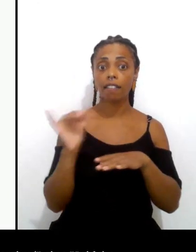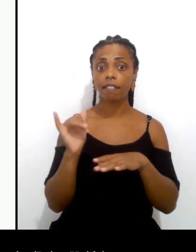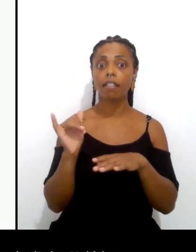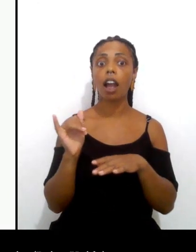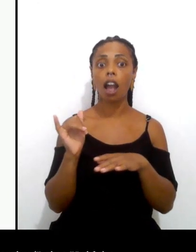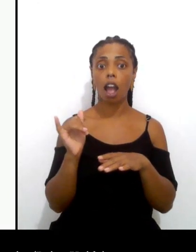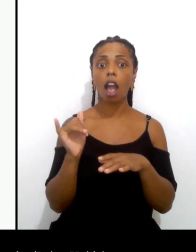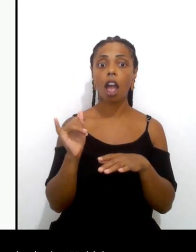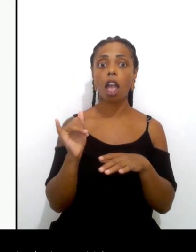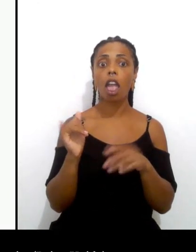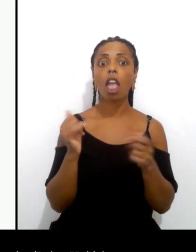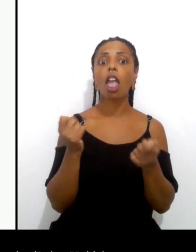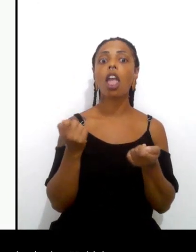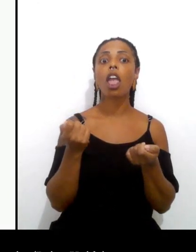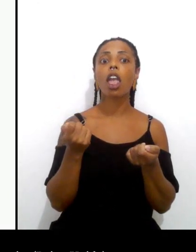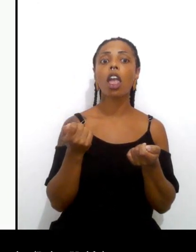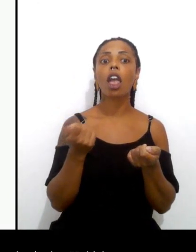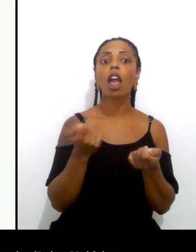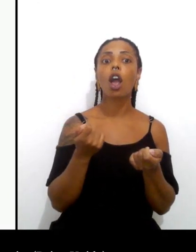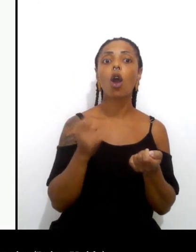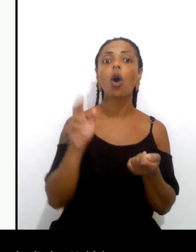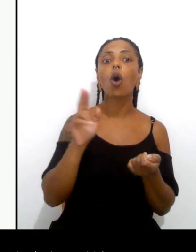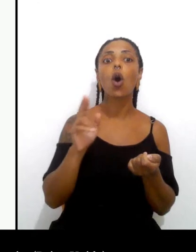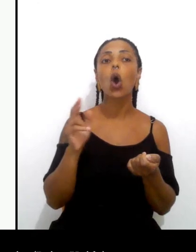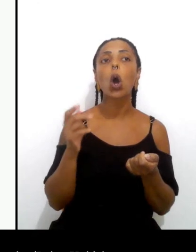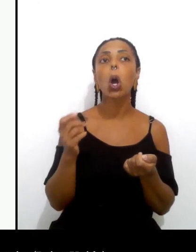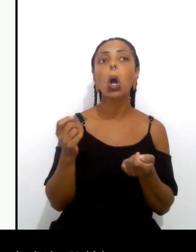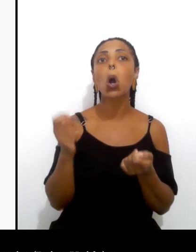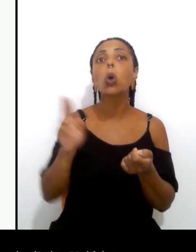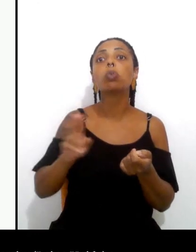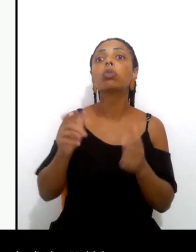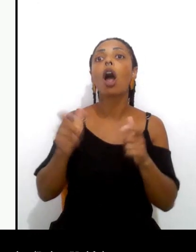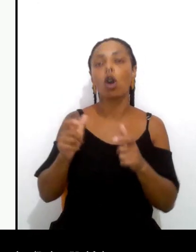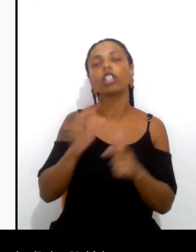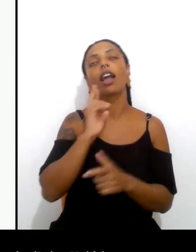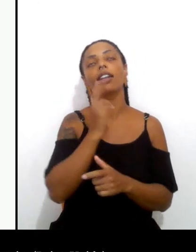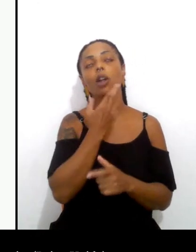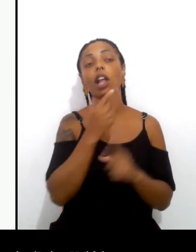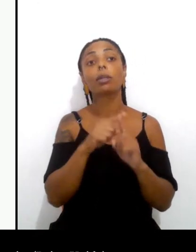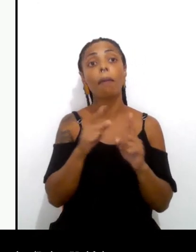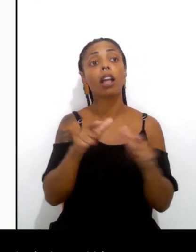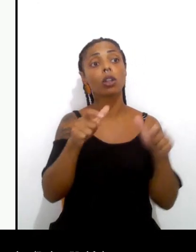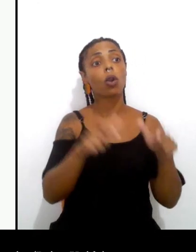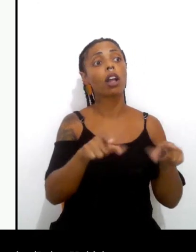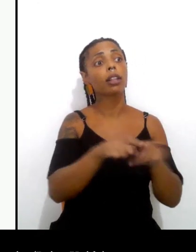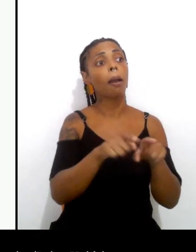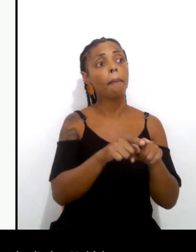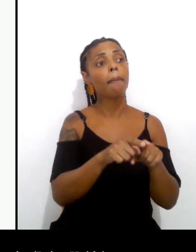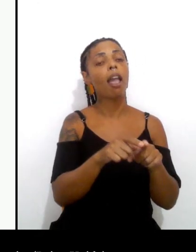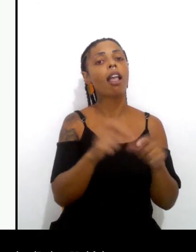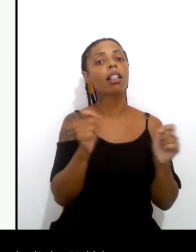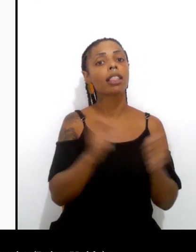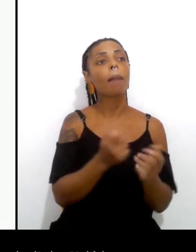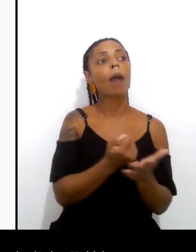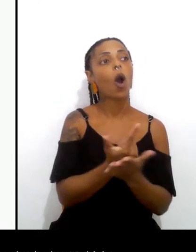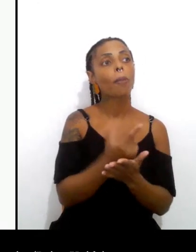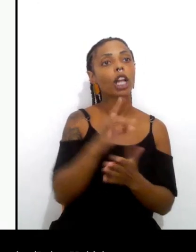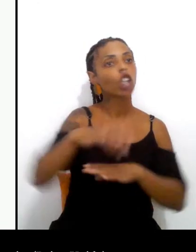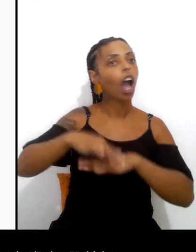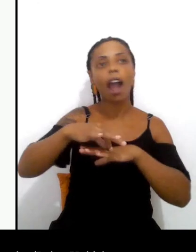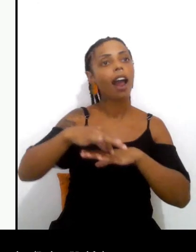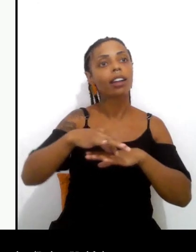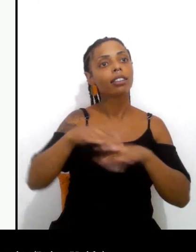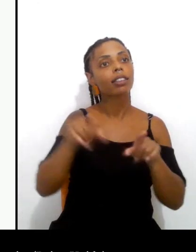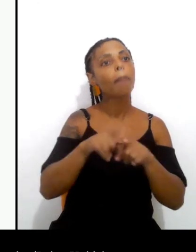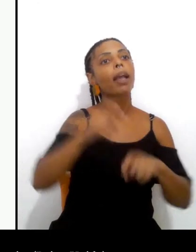mas também é um lugar em que se compra e se vendem serviços de sexo ou corpos